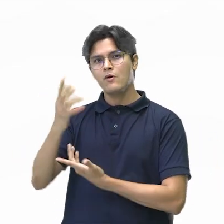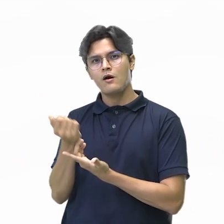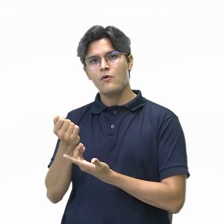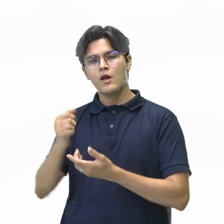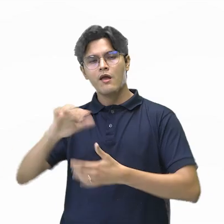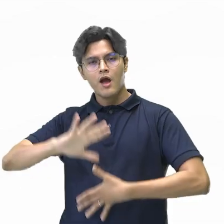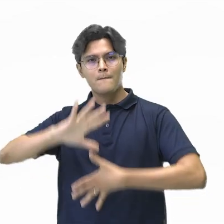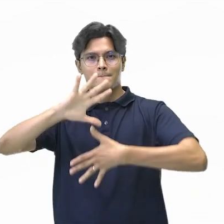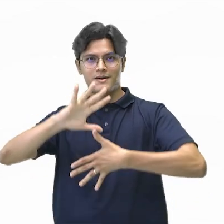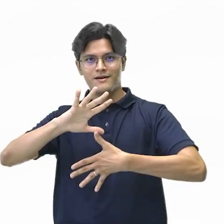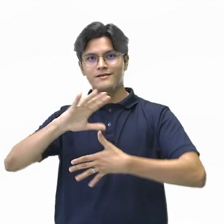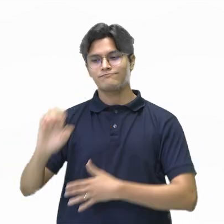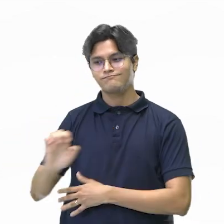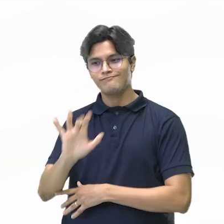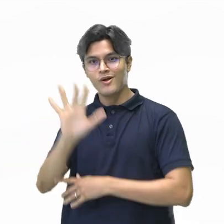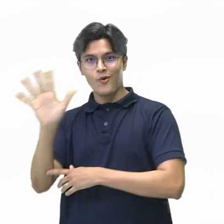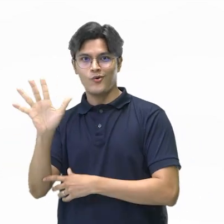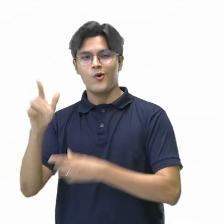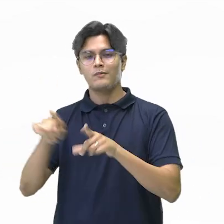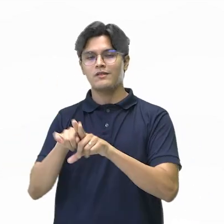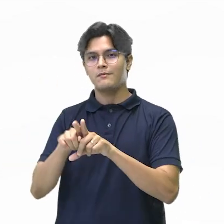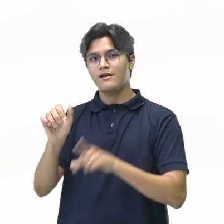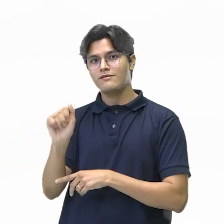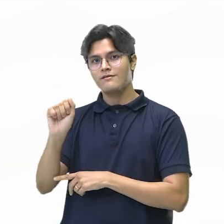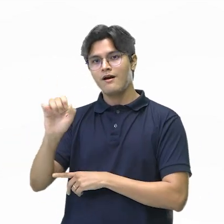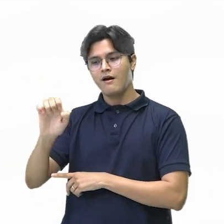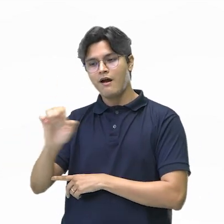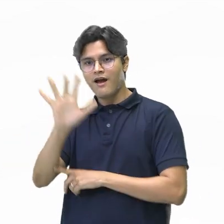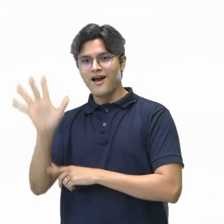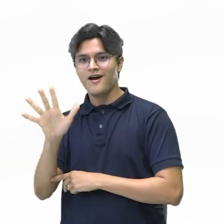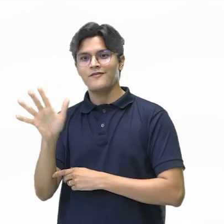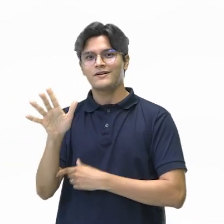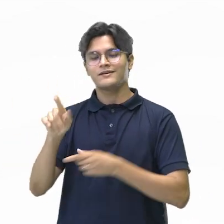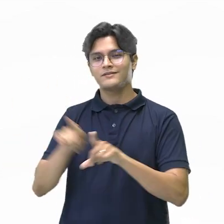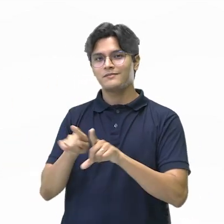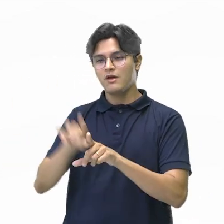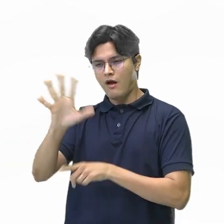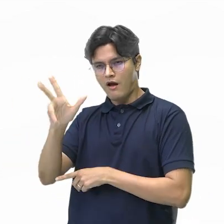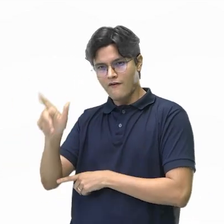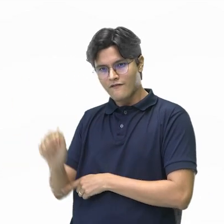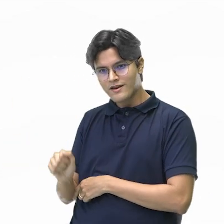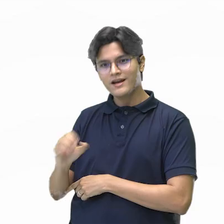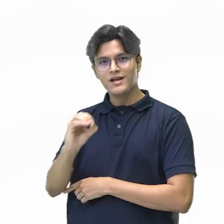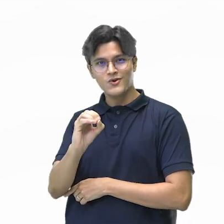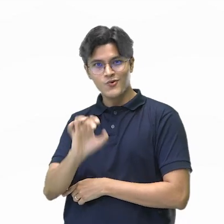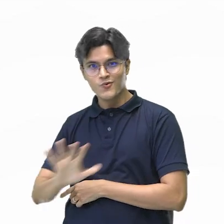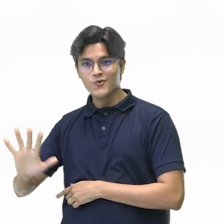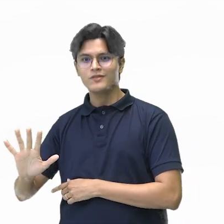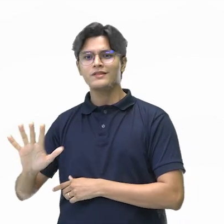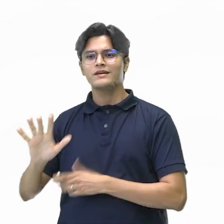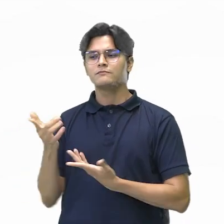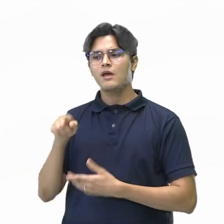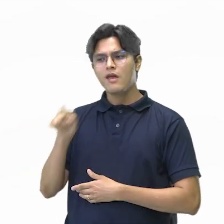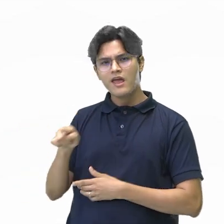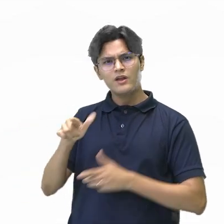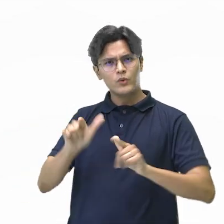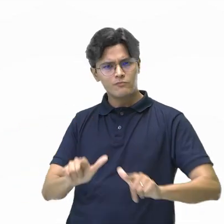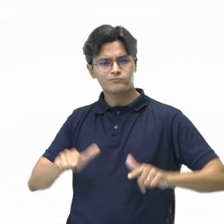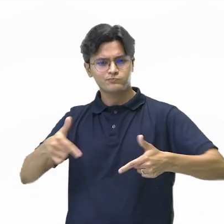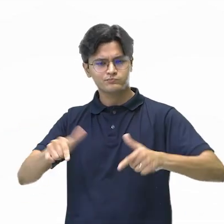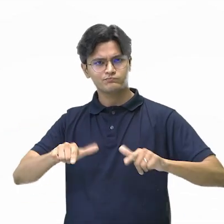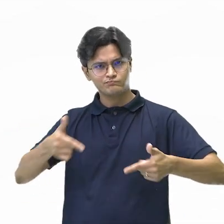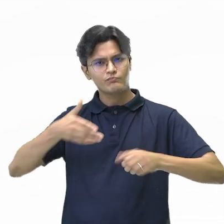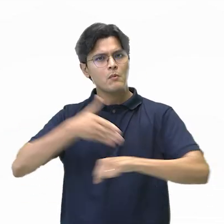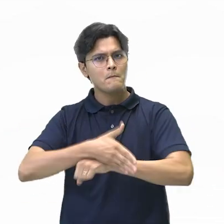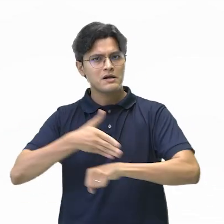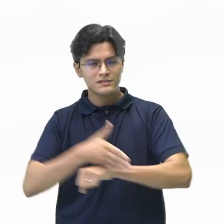África, da Ásia e da Oceania. Então, cada vez mais, ele se envolve em causas sociais